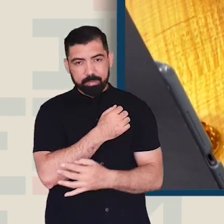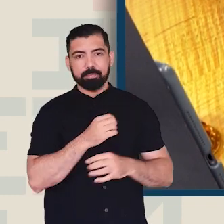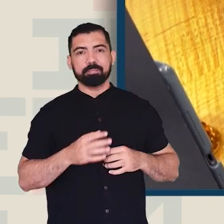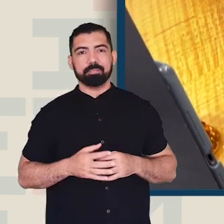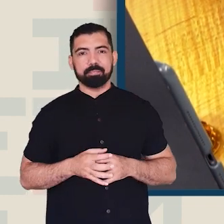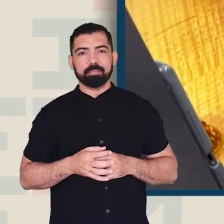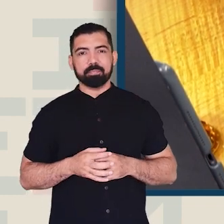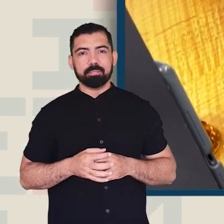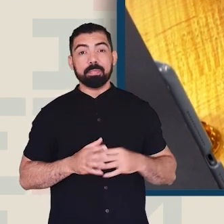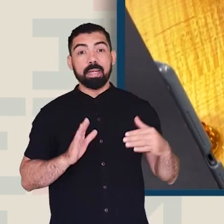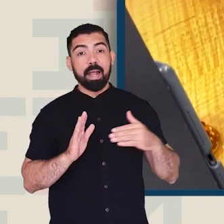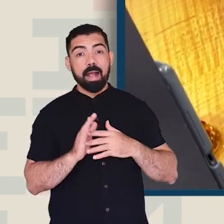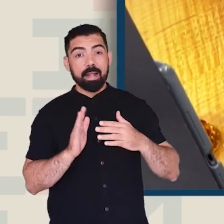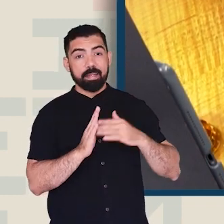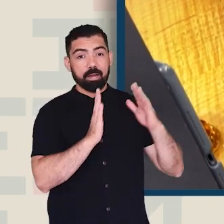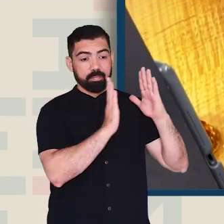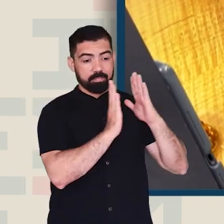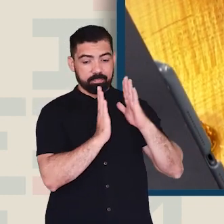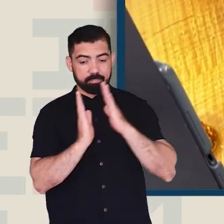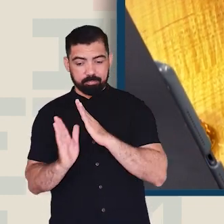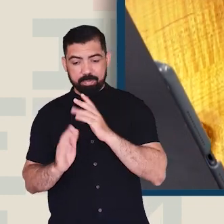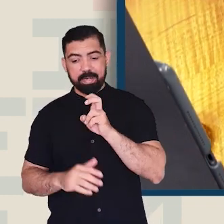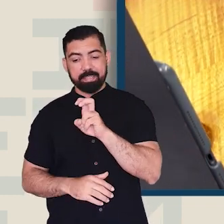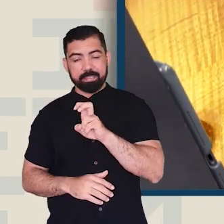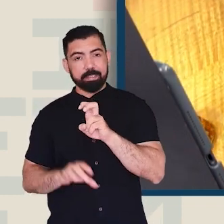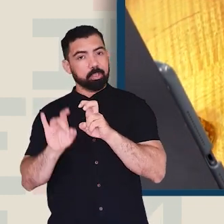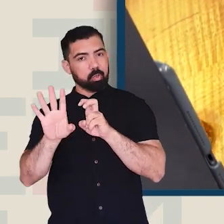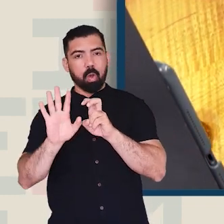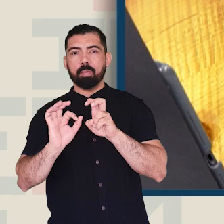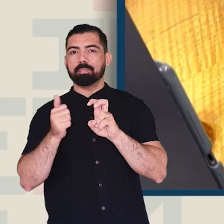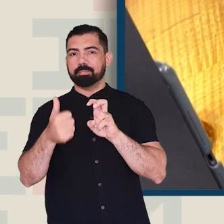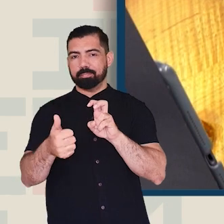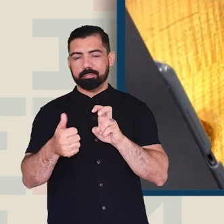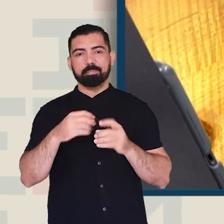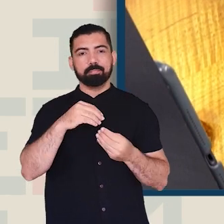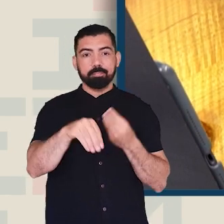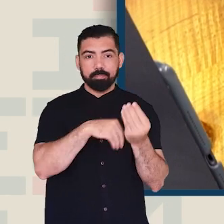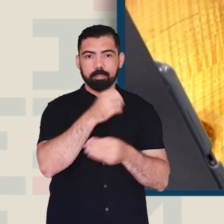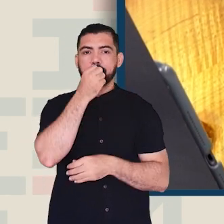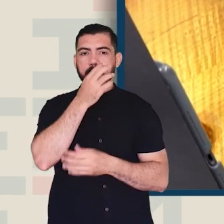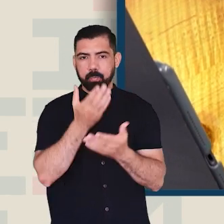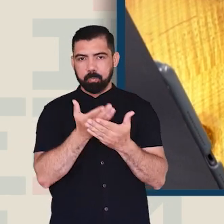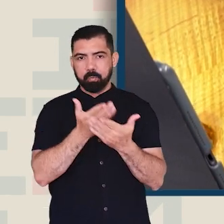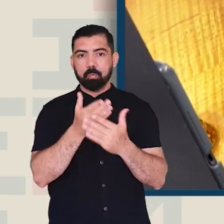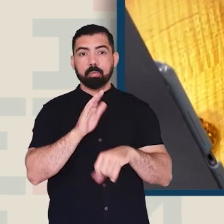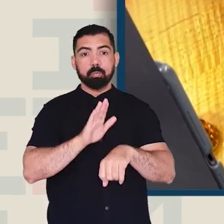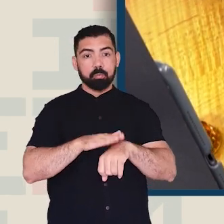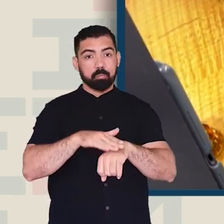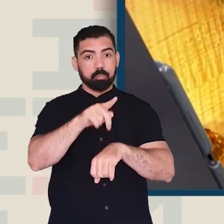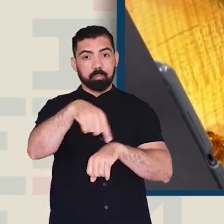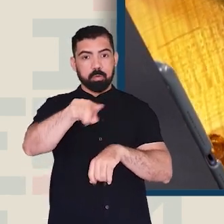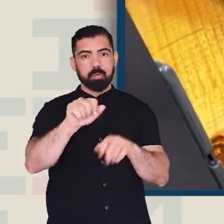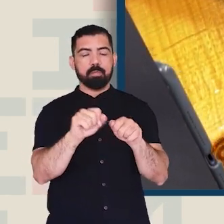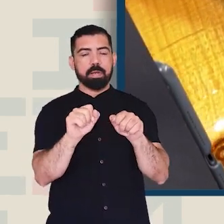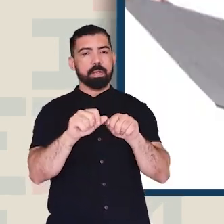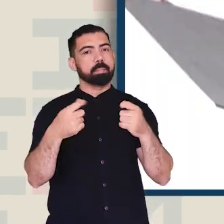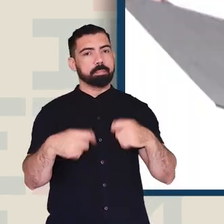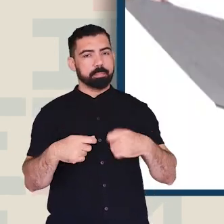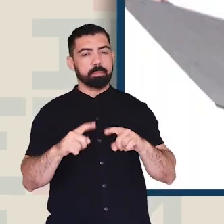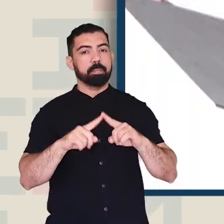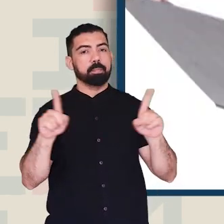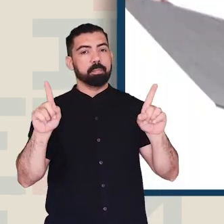Fá, Fá sustenido, Sol, Sol sustenido, Lá. Tá? Então é um estudo também que é legal vocês fazerem, mas o estudo